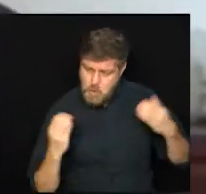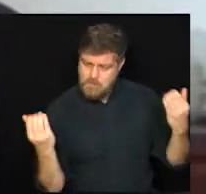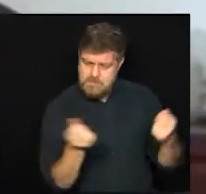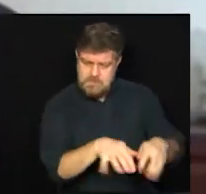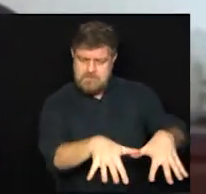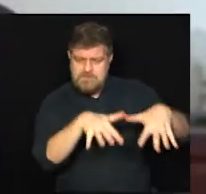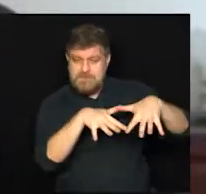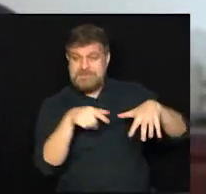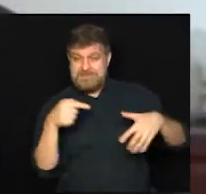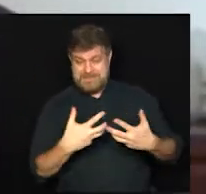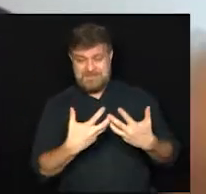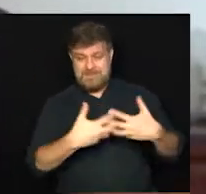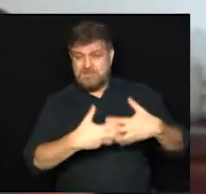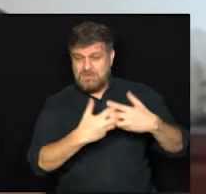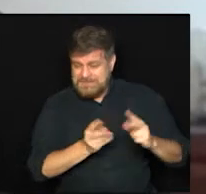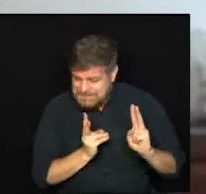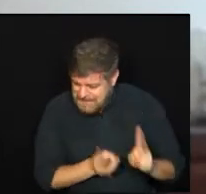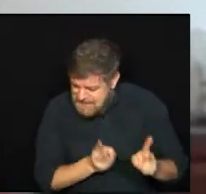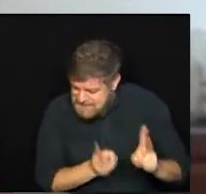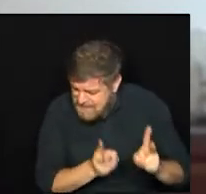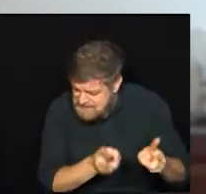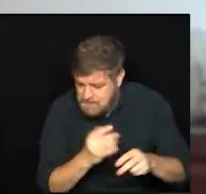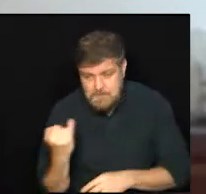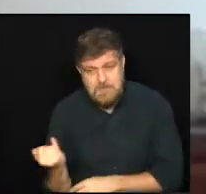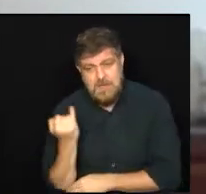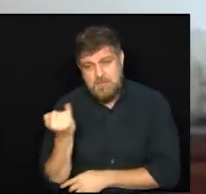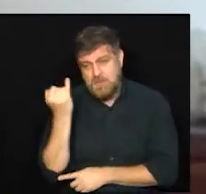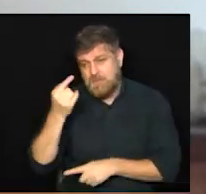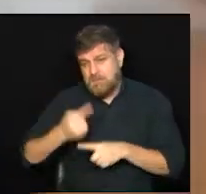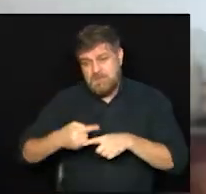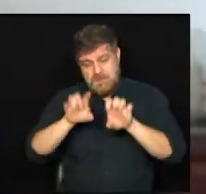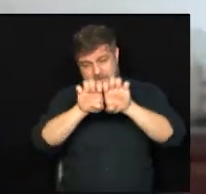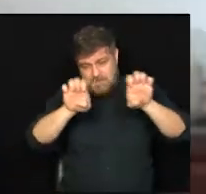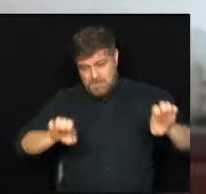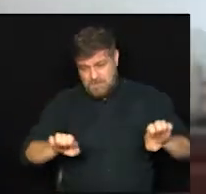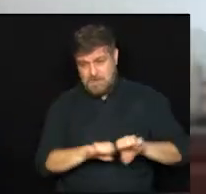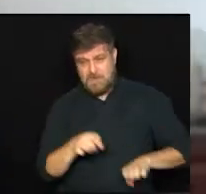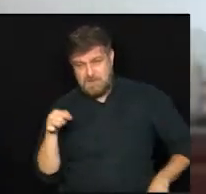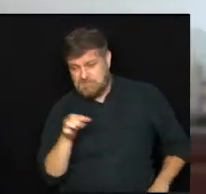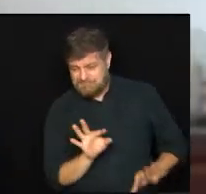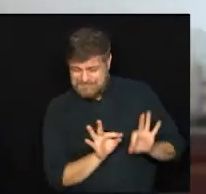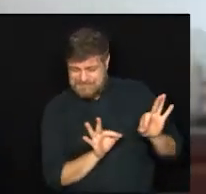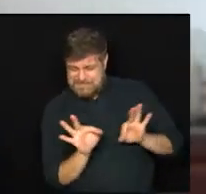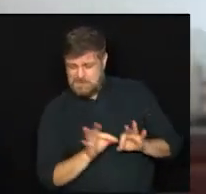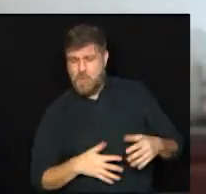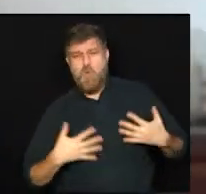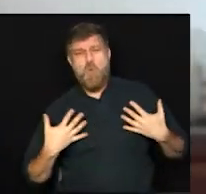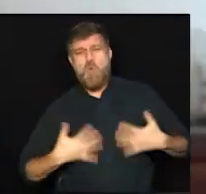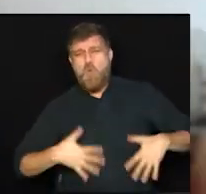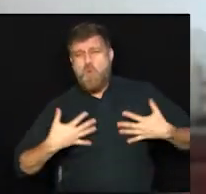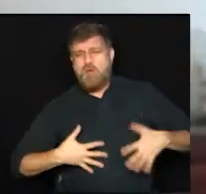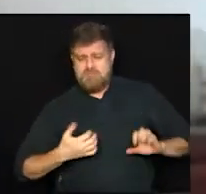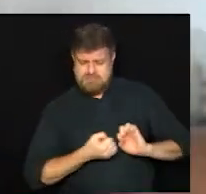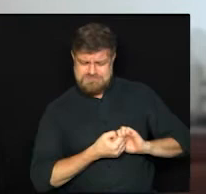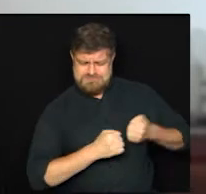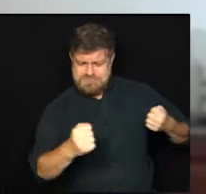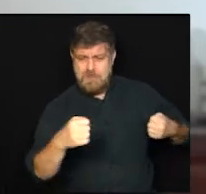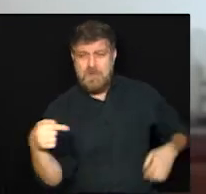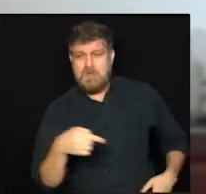continue funcionando, né? Porque a estrutura colocada ela é muito grande, e a